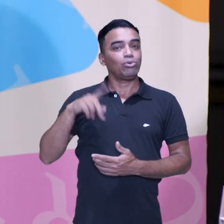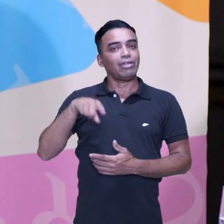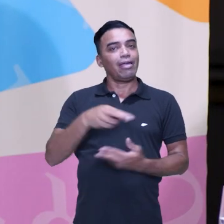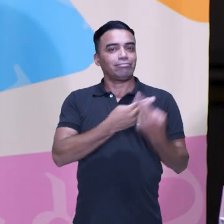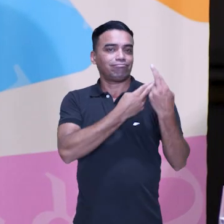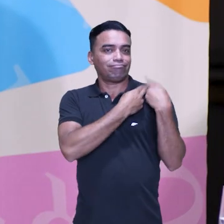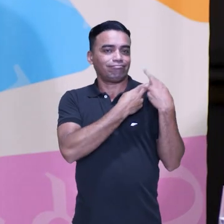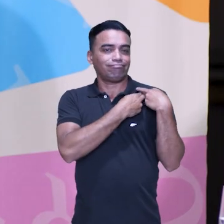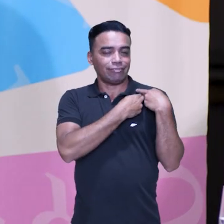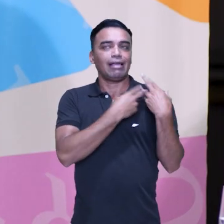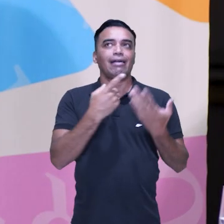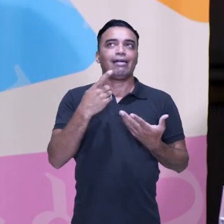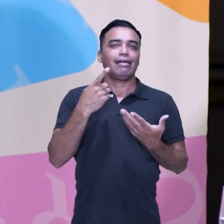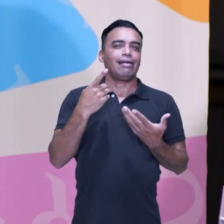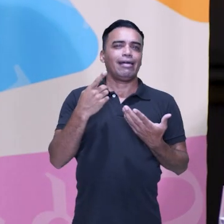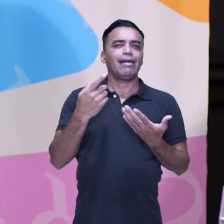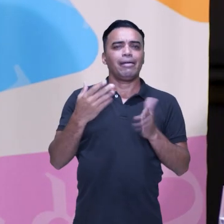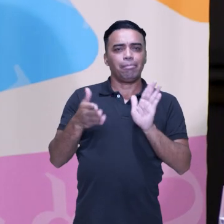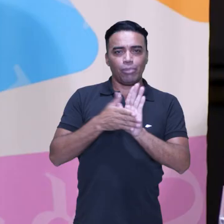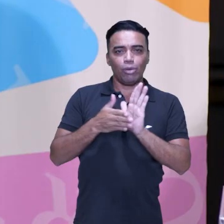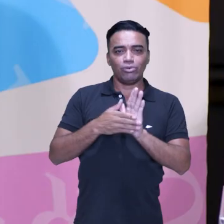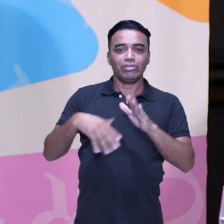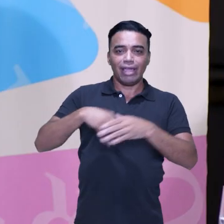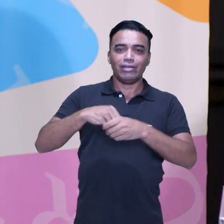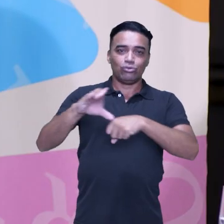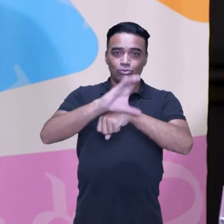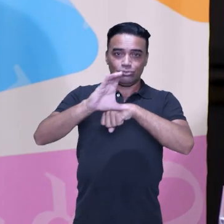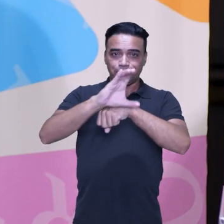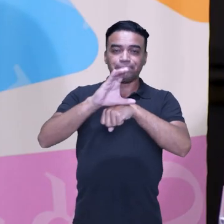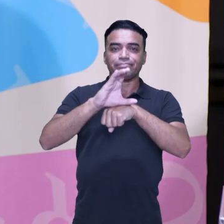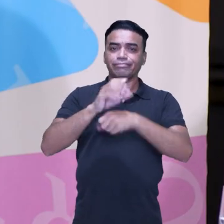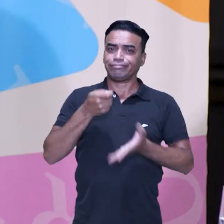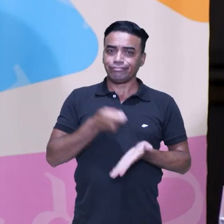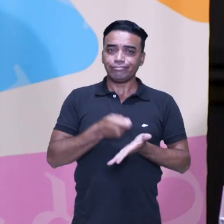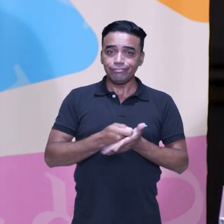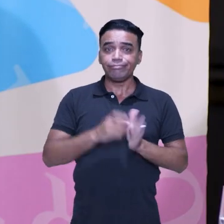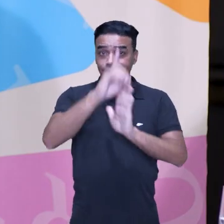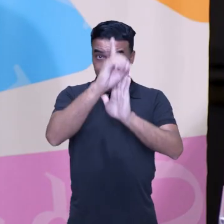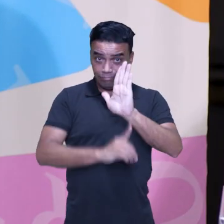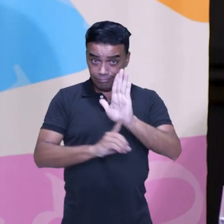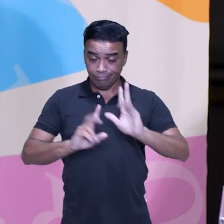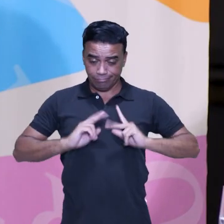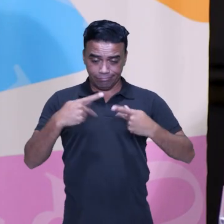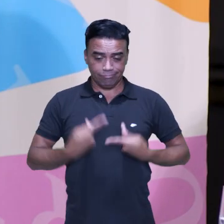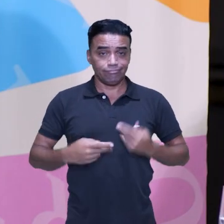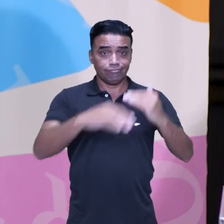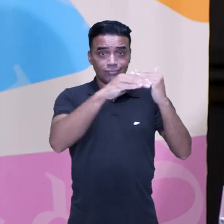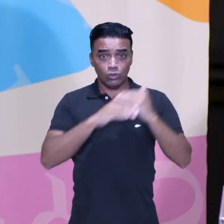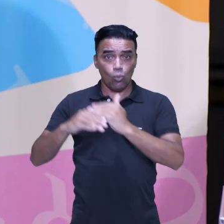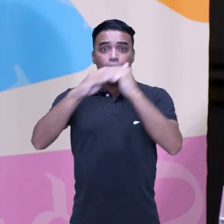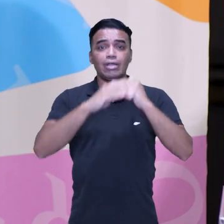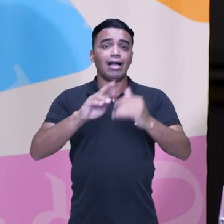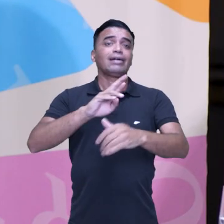funções institucionais e que está previsto na Constituição, que é garantir os direitos humanos, a igualdade racial,